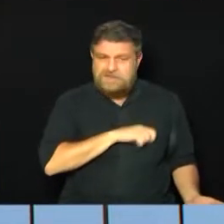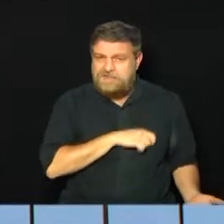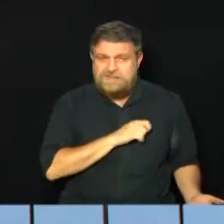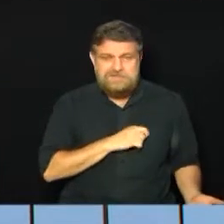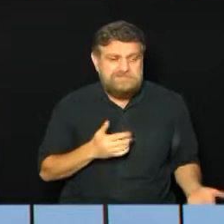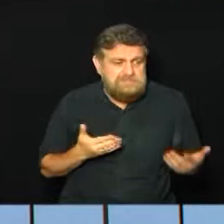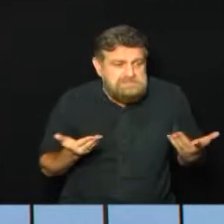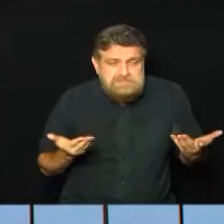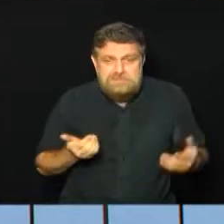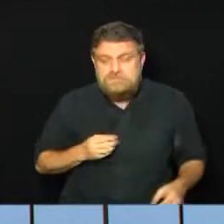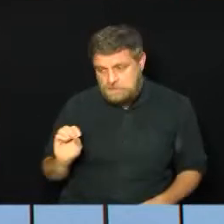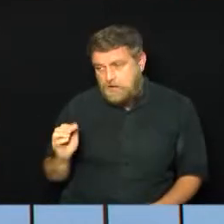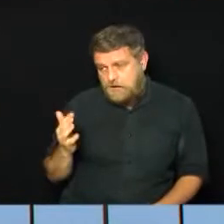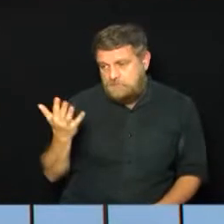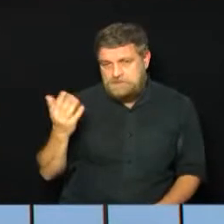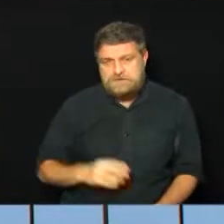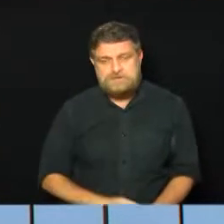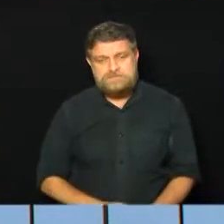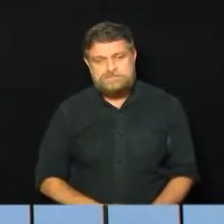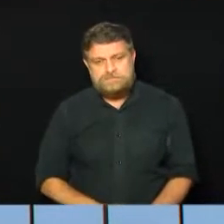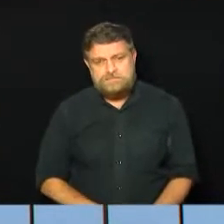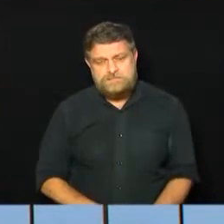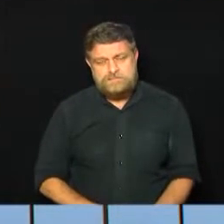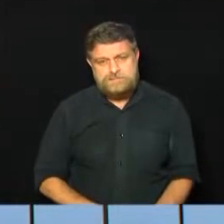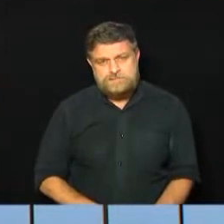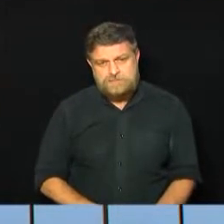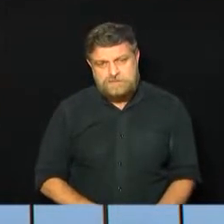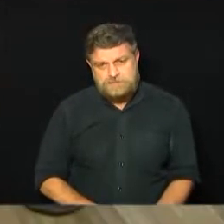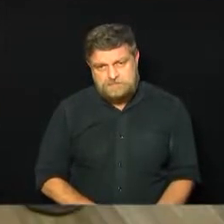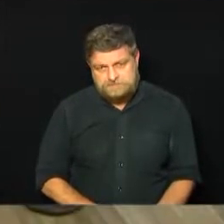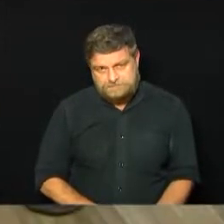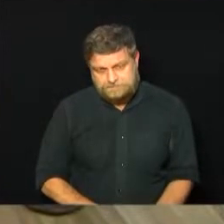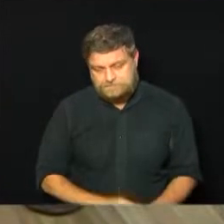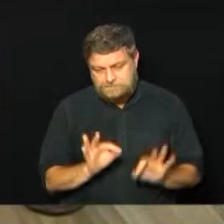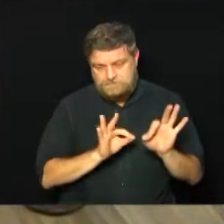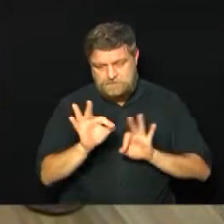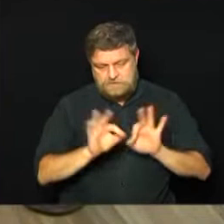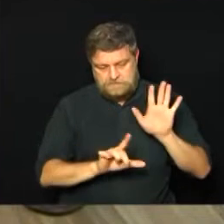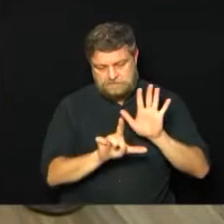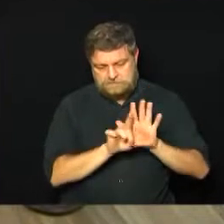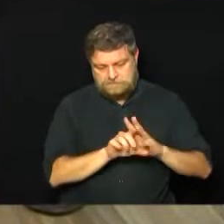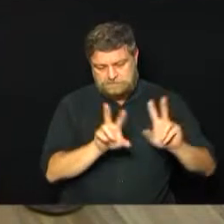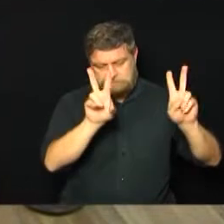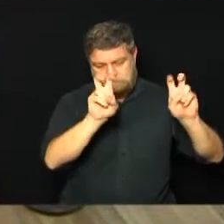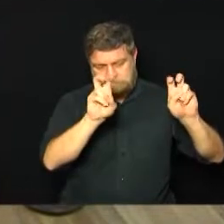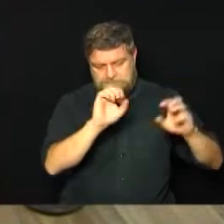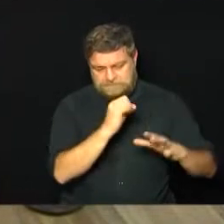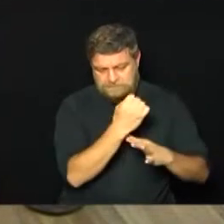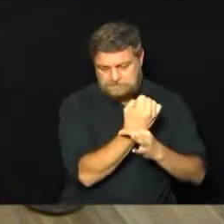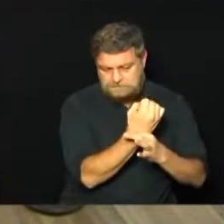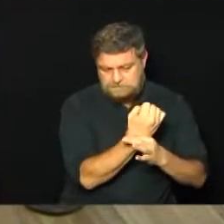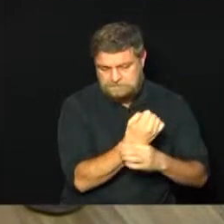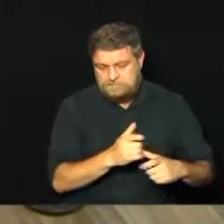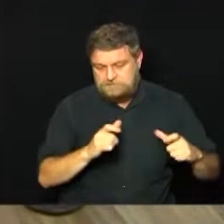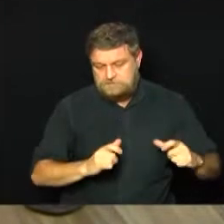vínculo nenhum. Isso acontece às vezes, né? Vereador, esse é um projeto que trata sobre segurança em escolas, né? Eu queria também que o senhor